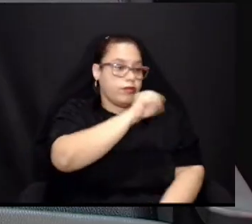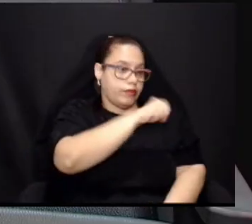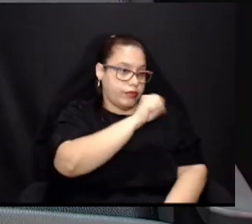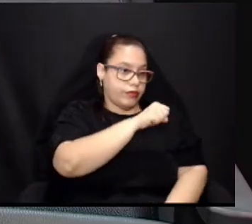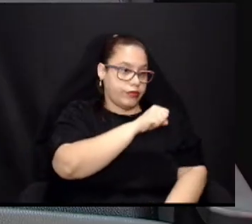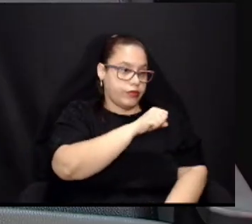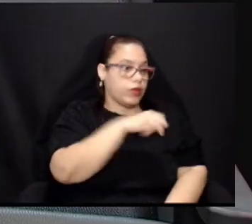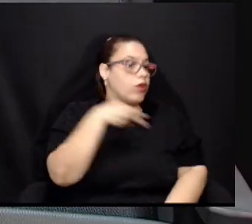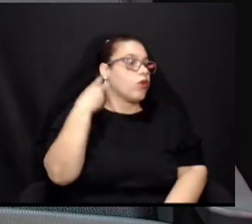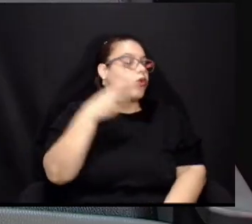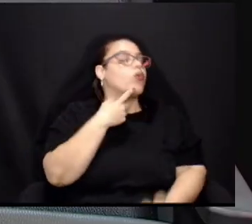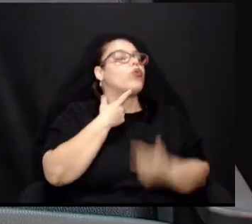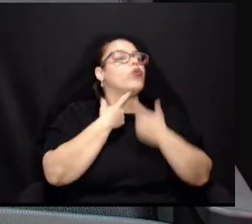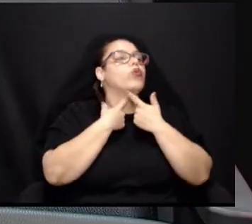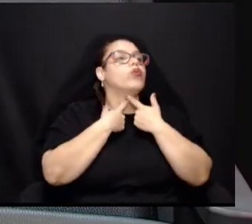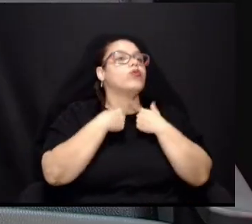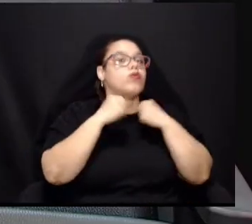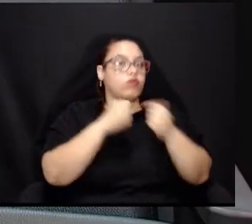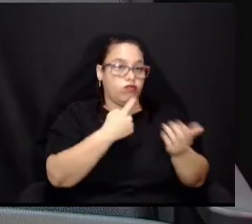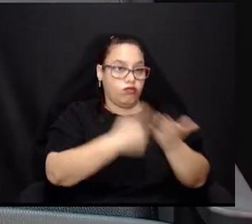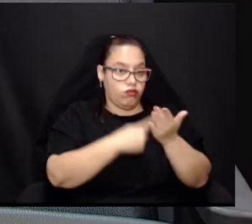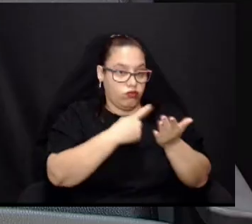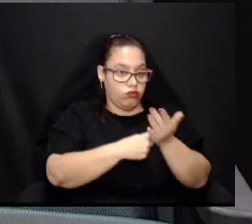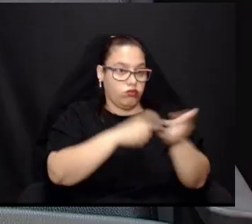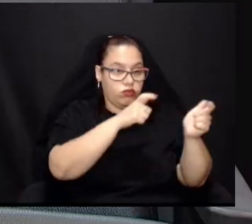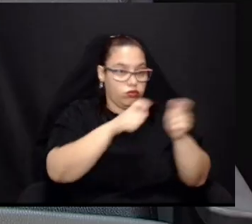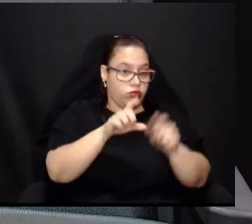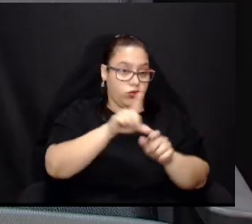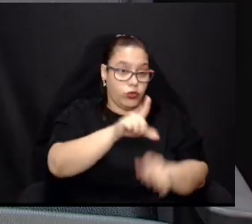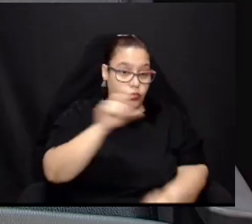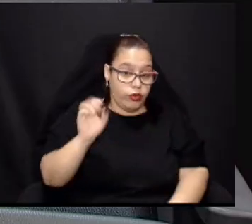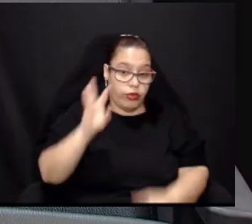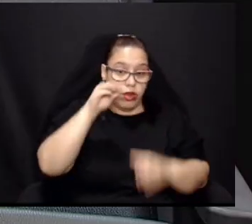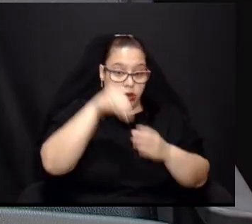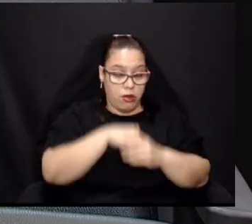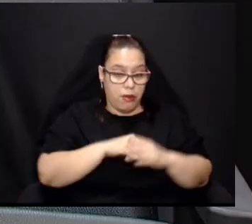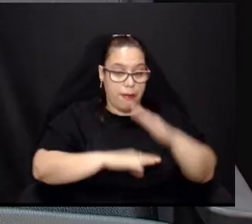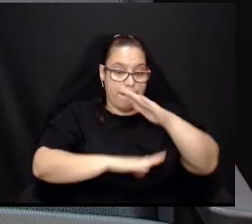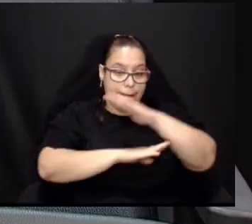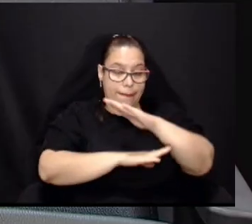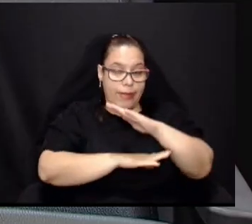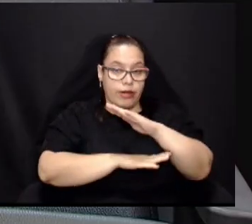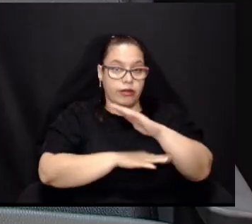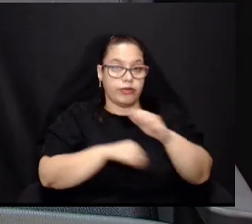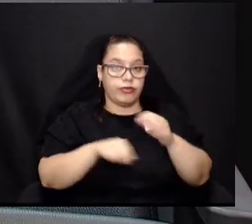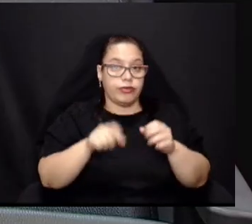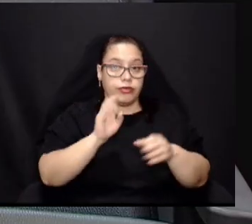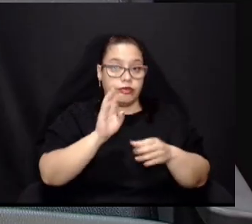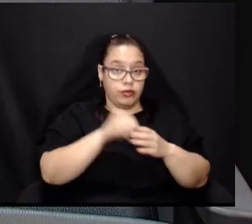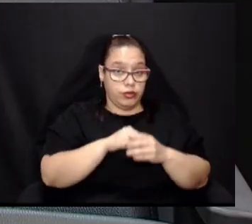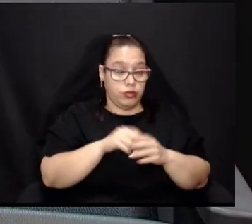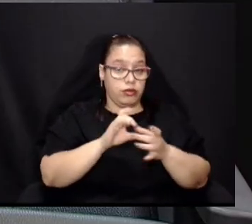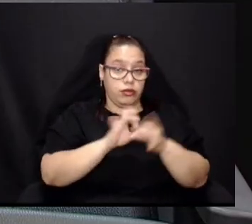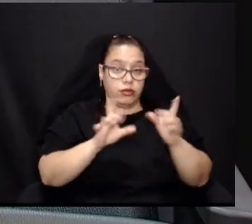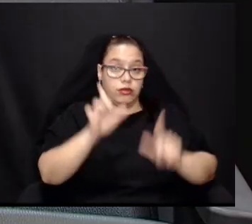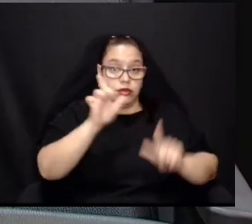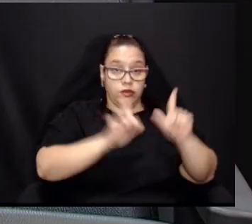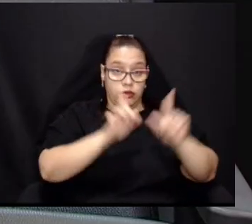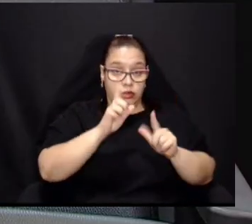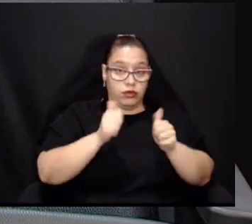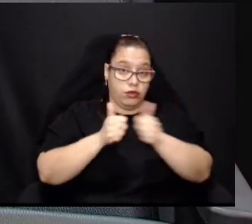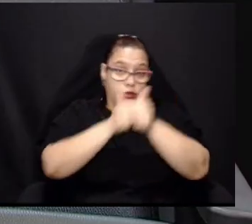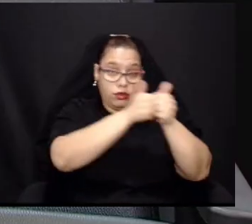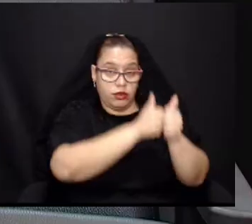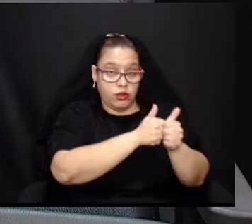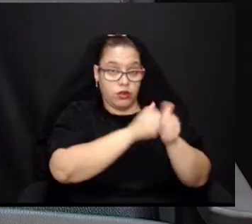deseje, ele pode marcar uma reunião em ambiente externo, né? Se houver disponibilidade da equipe do cerimonial e da equipe da TV para cobrir o evento, a